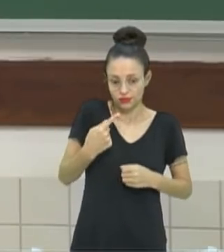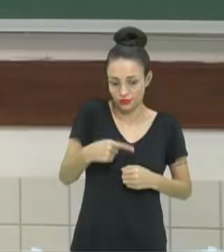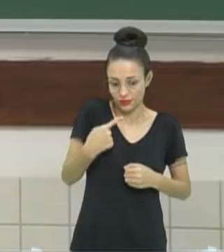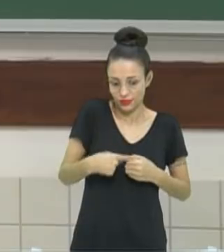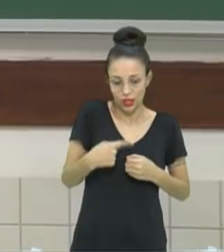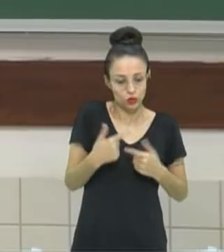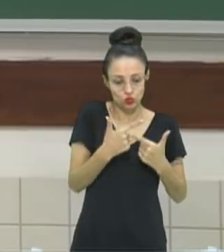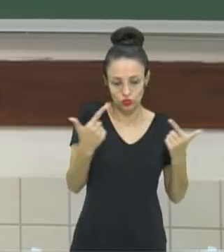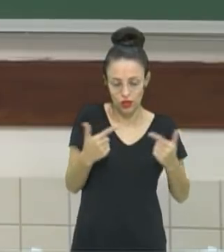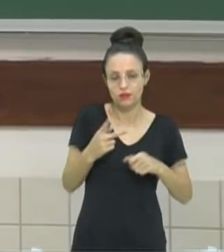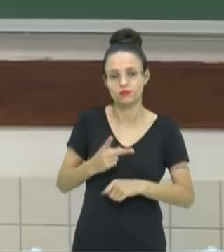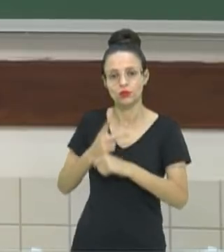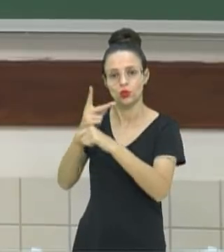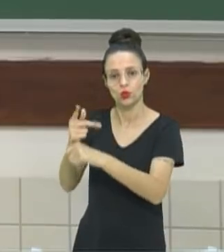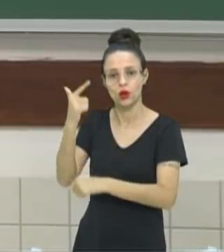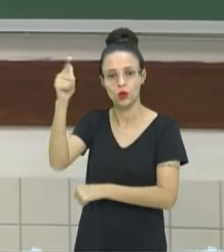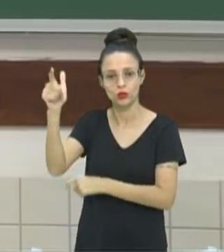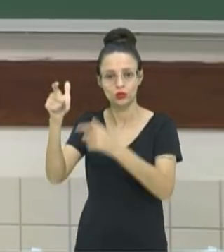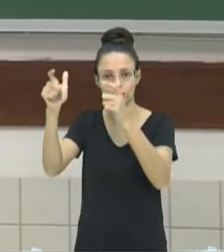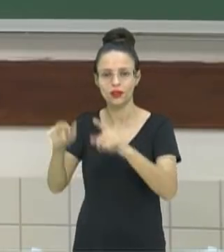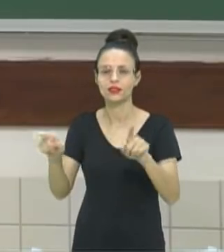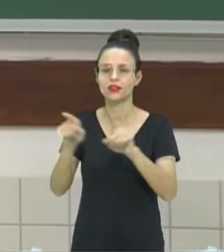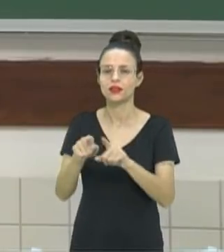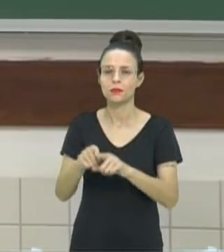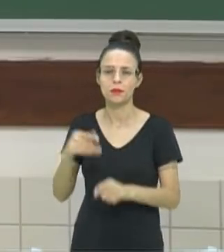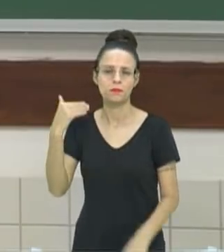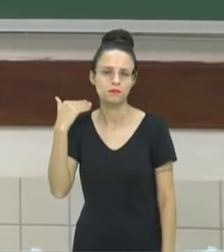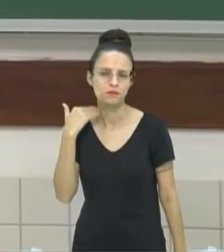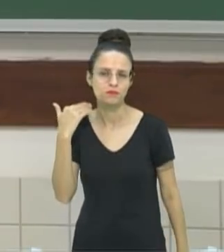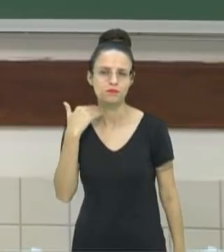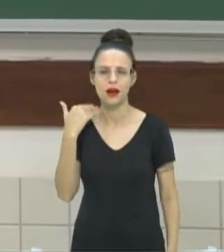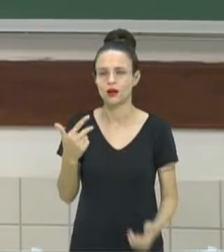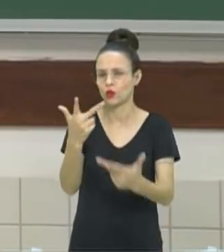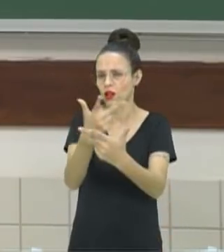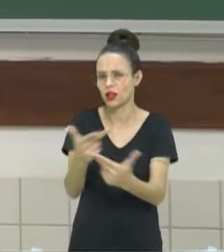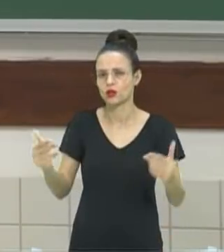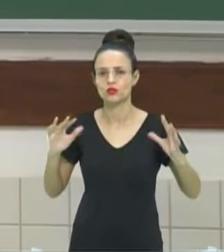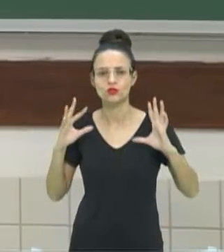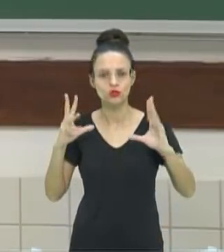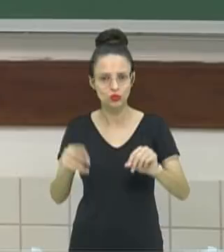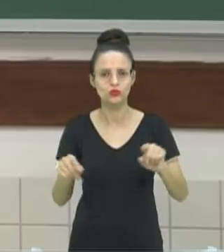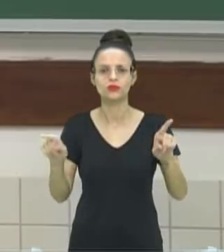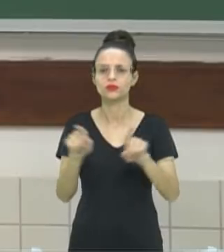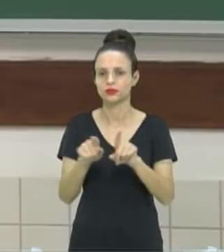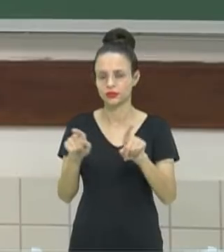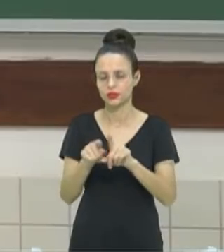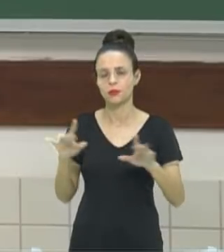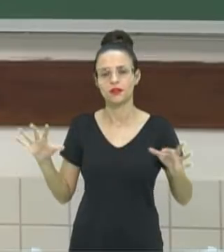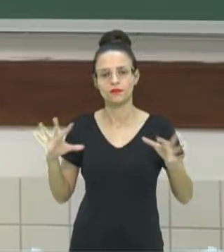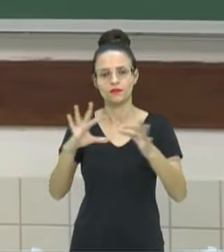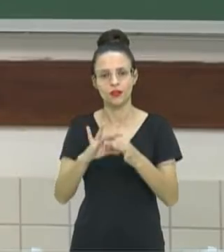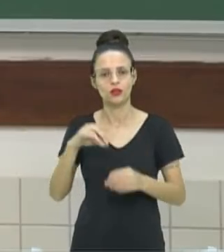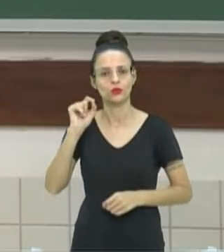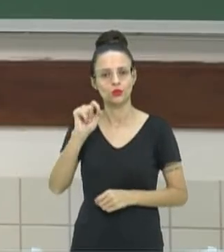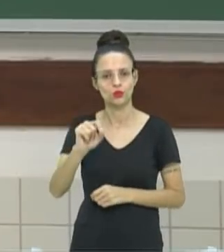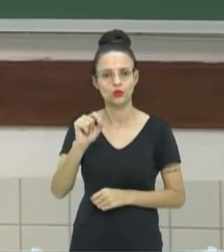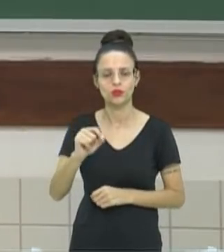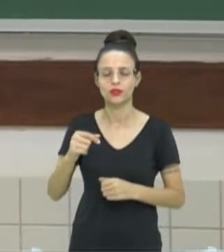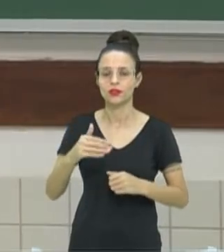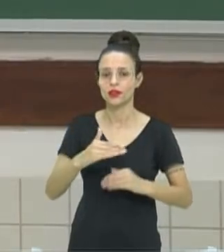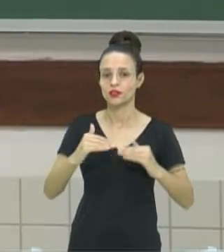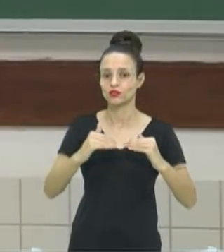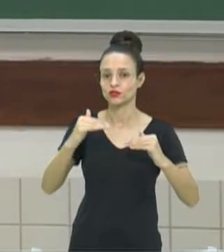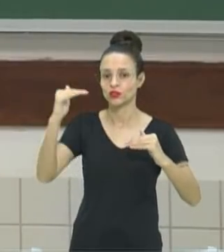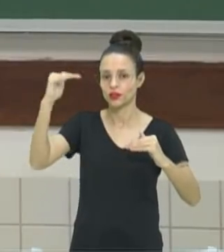não encontrariam. Serviços financeiros, bancos, corretoras, tudo isso também faz parte dessa ideia de hierarquia